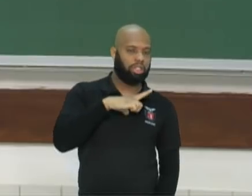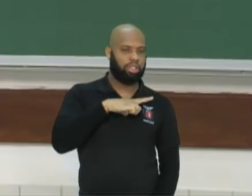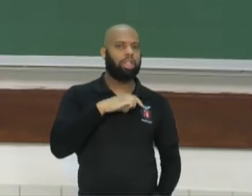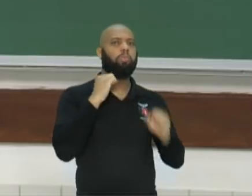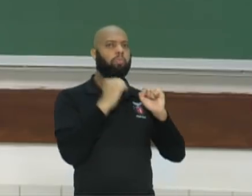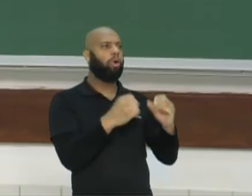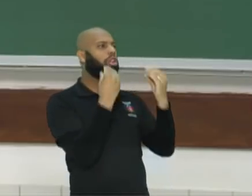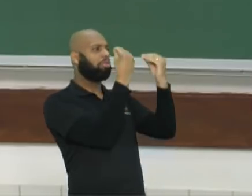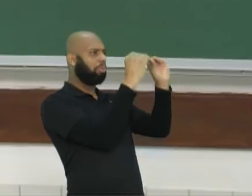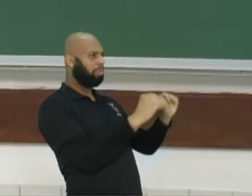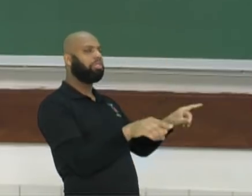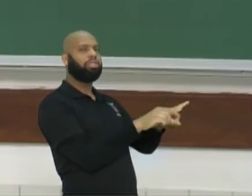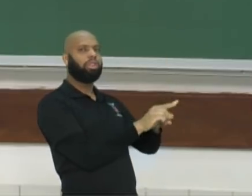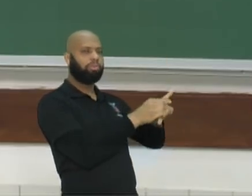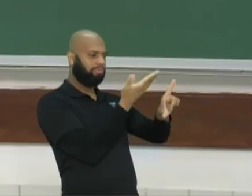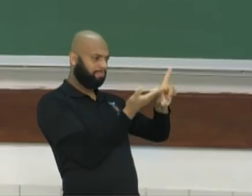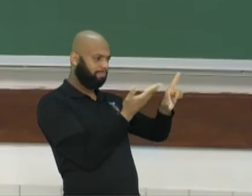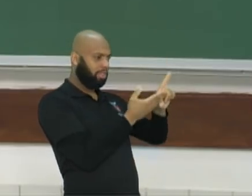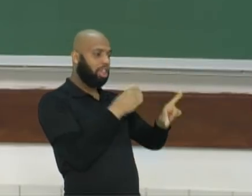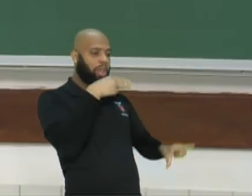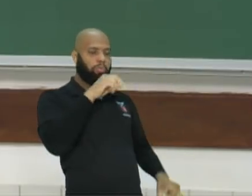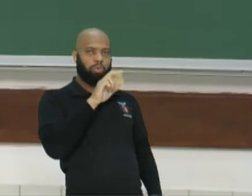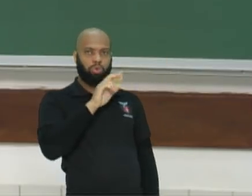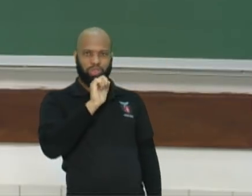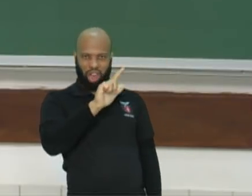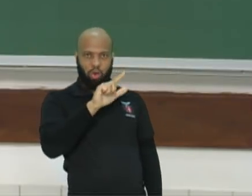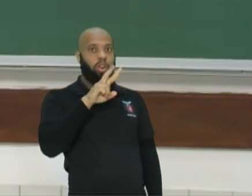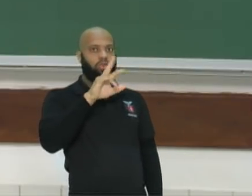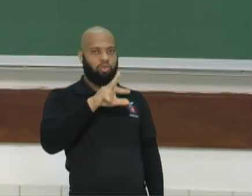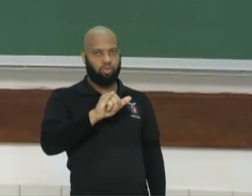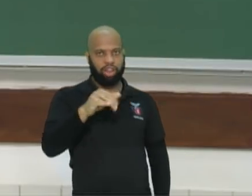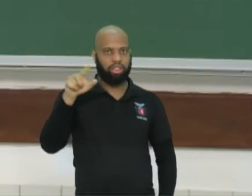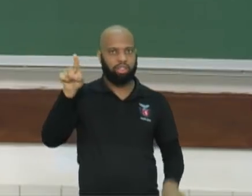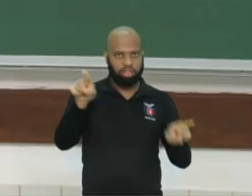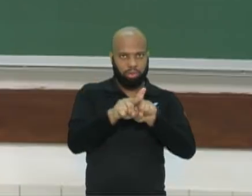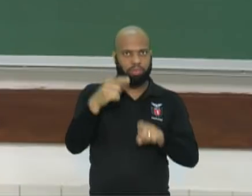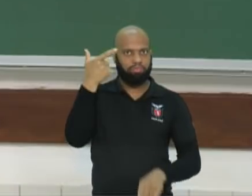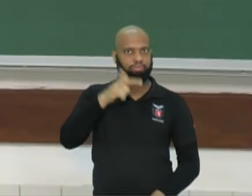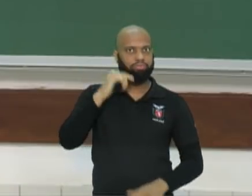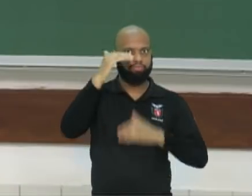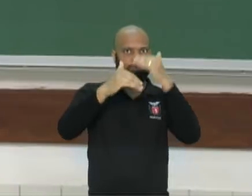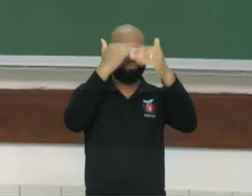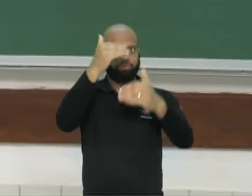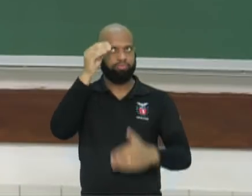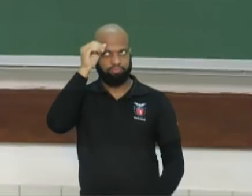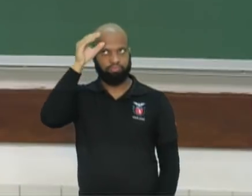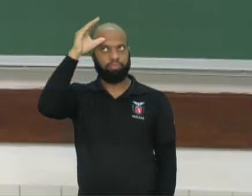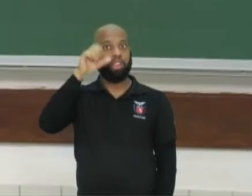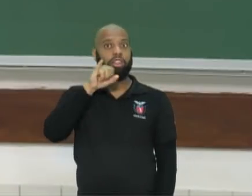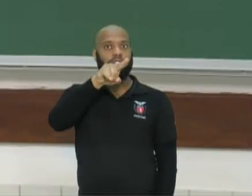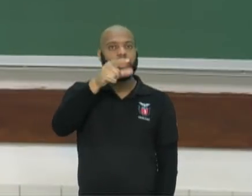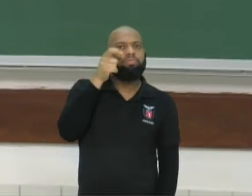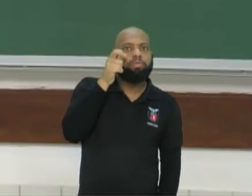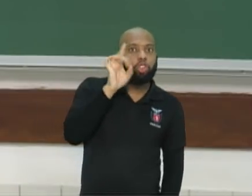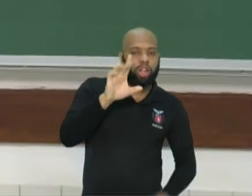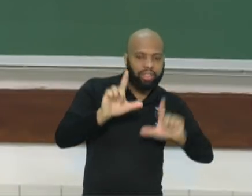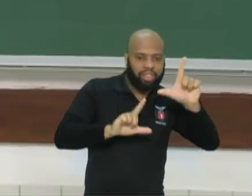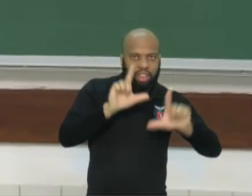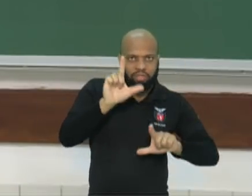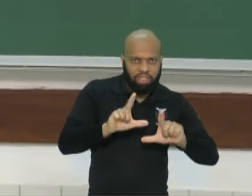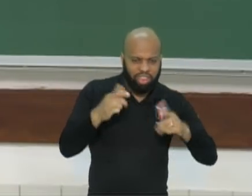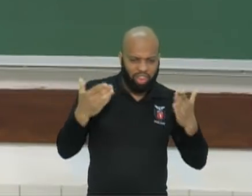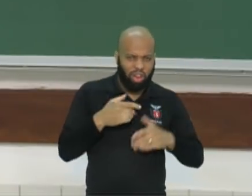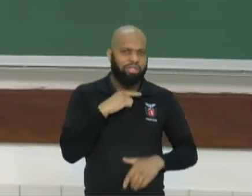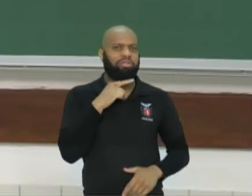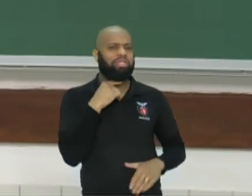pode encaminhar e assim a gente vai avançando no aprendizado. Aqueles alunos que estão acompanhando somente pela TV, estão